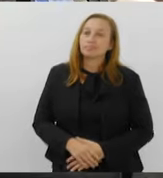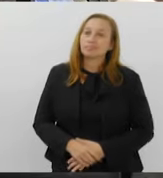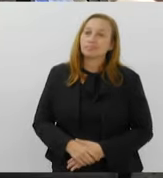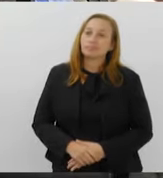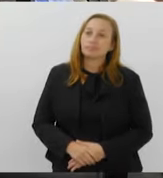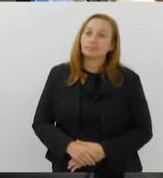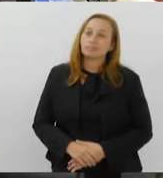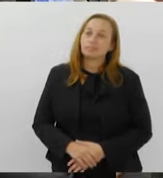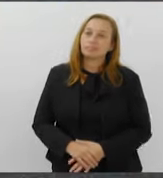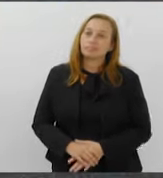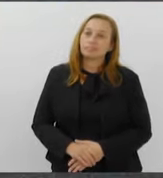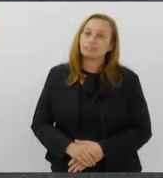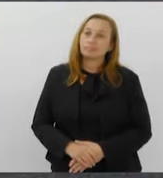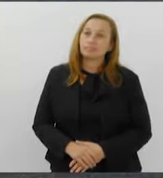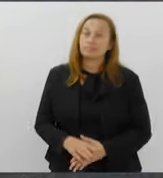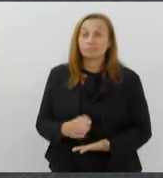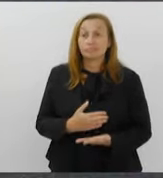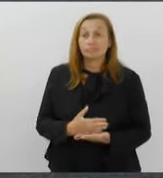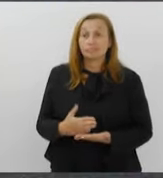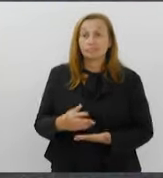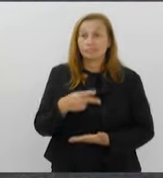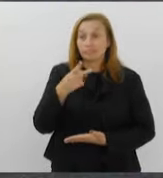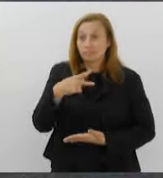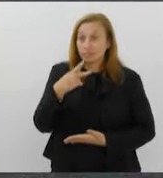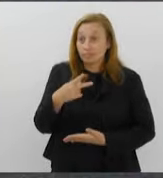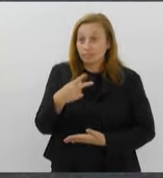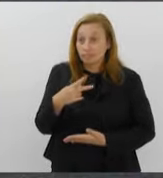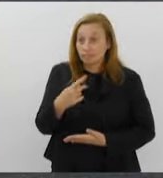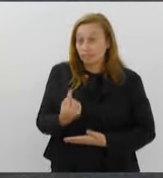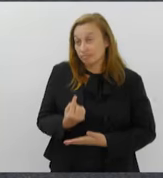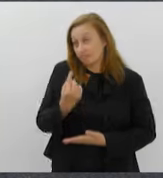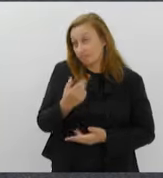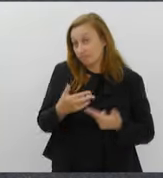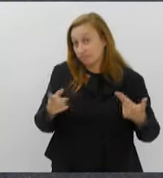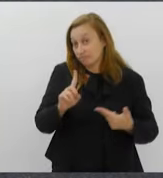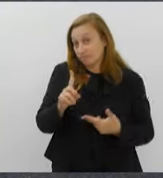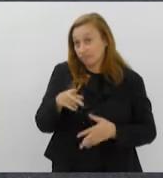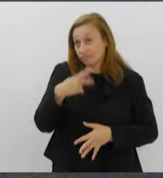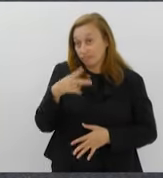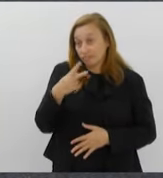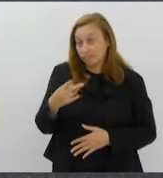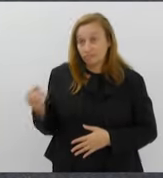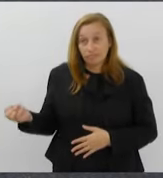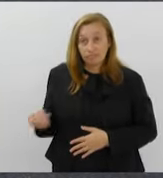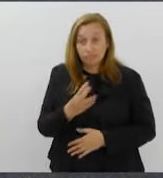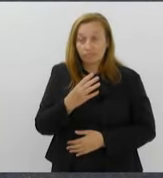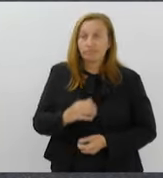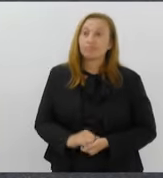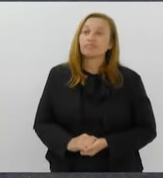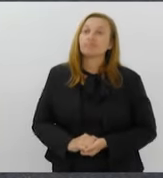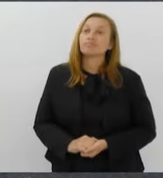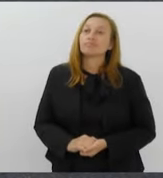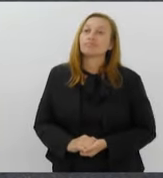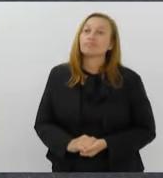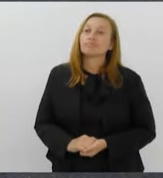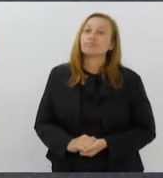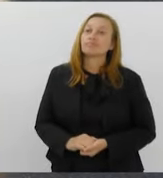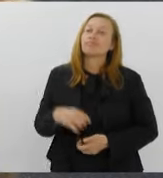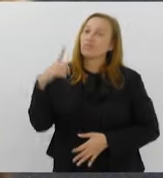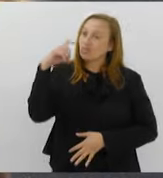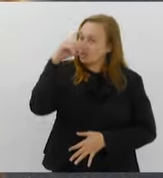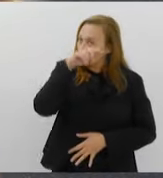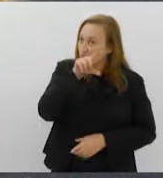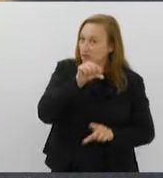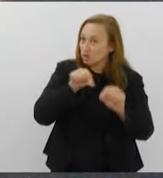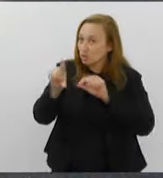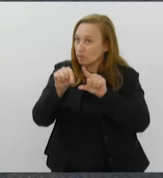Tá. Vou começar falando uma coisa que ninguém falou até agora, uma novidade. Dificílimo ter que